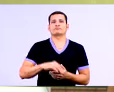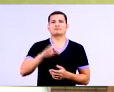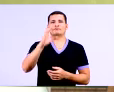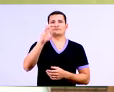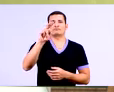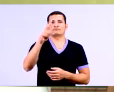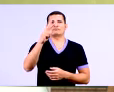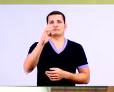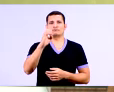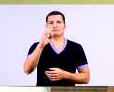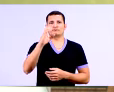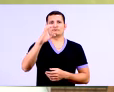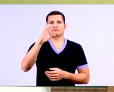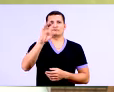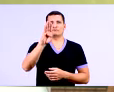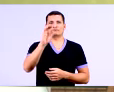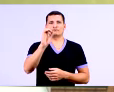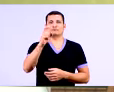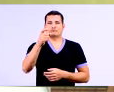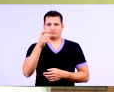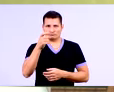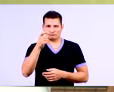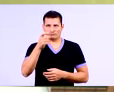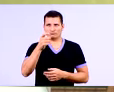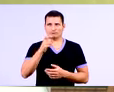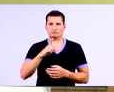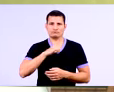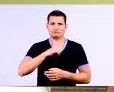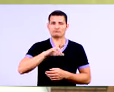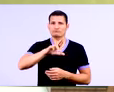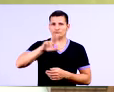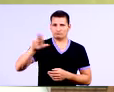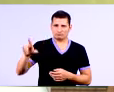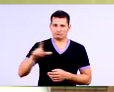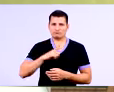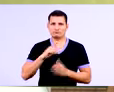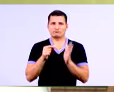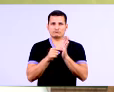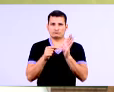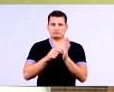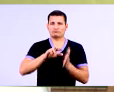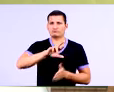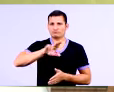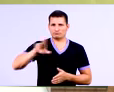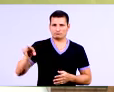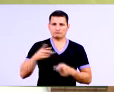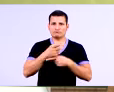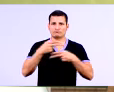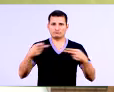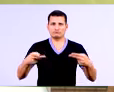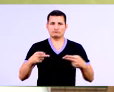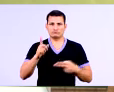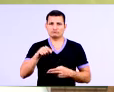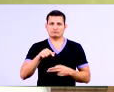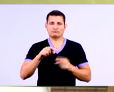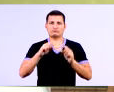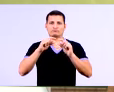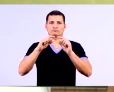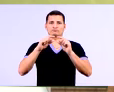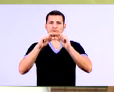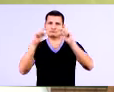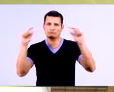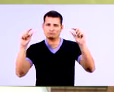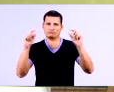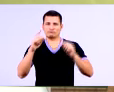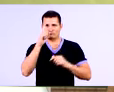um tipo para ele marcar uma ou outra alternativa. Tem diversas ferramentas, diversos elementos que são gerados a partir